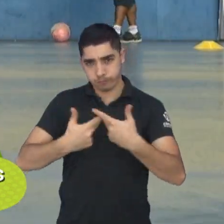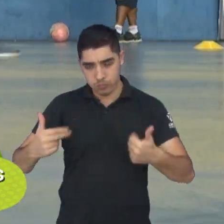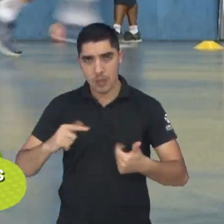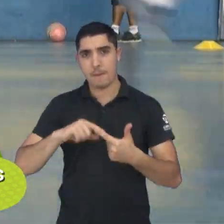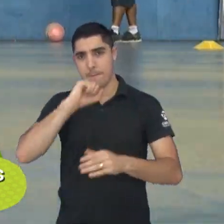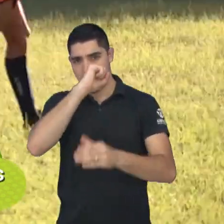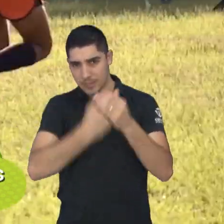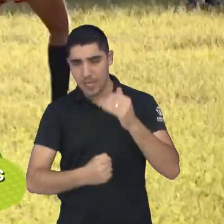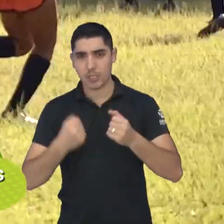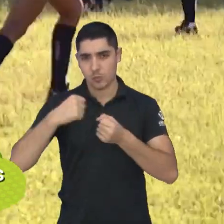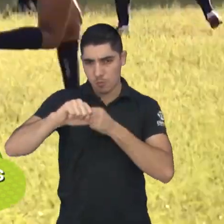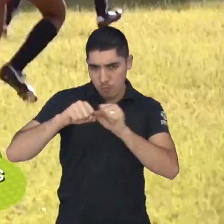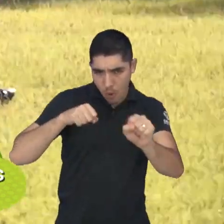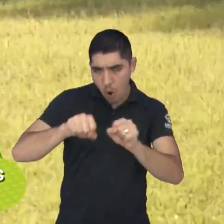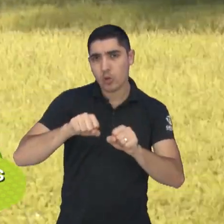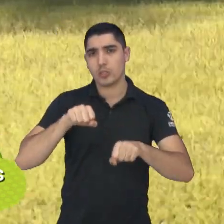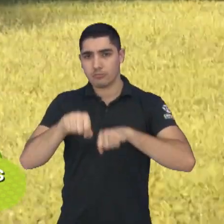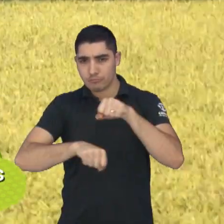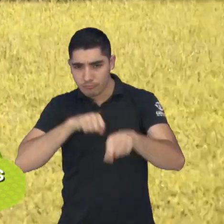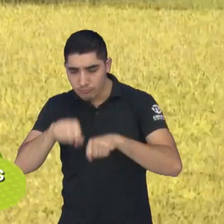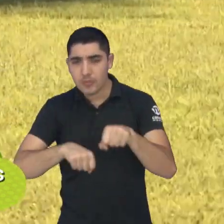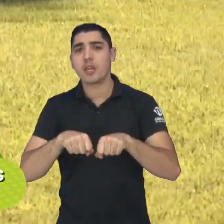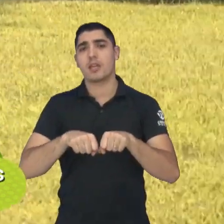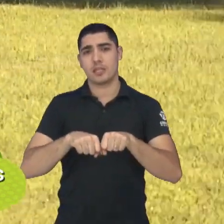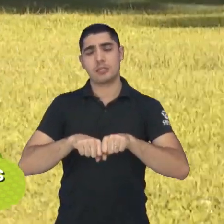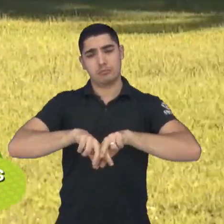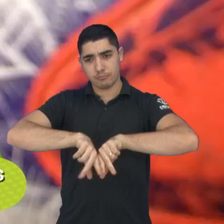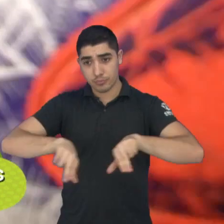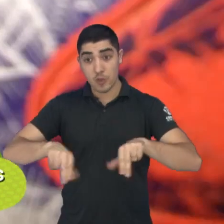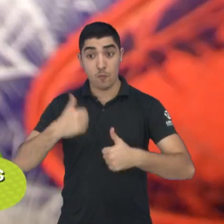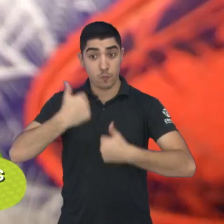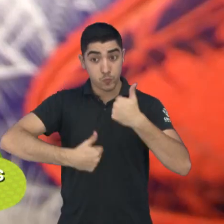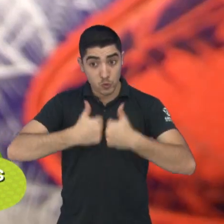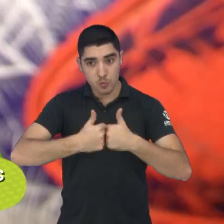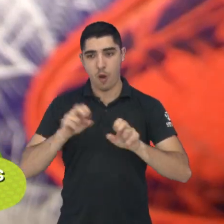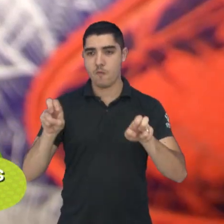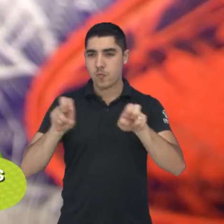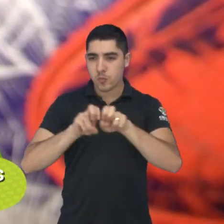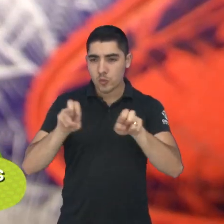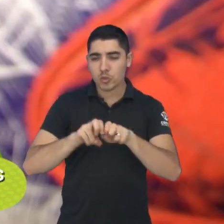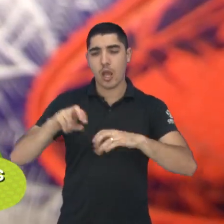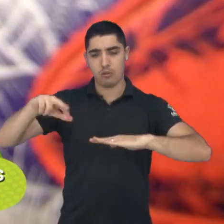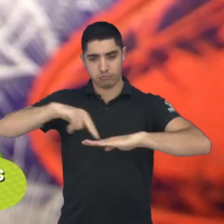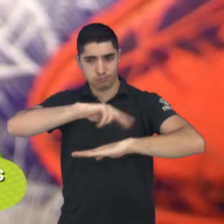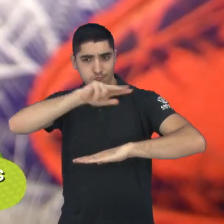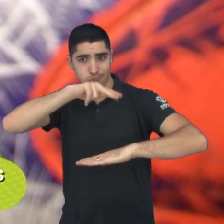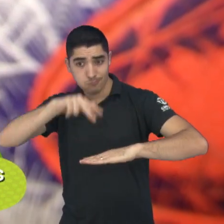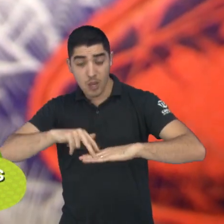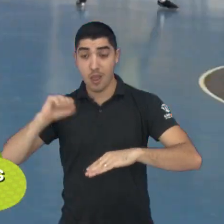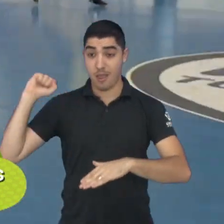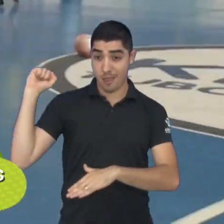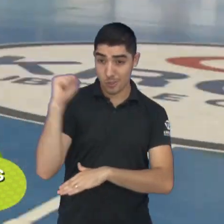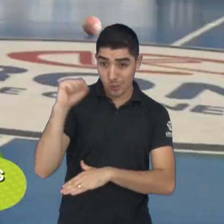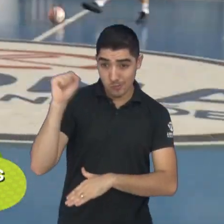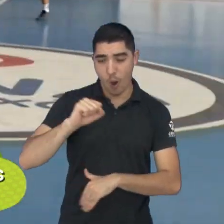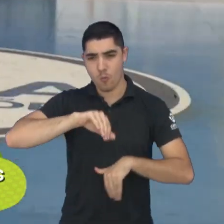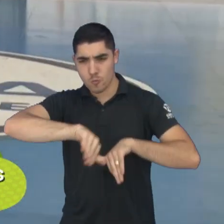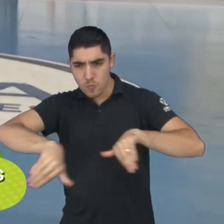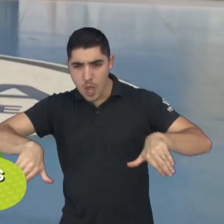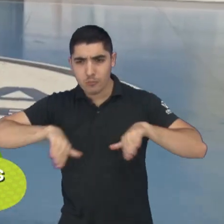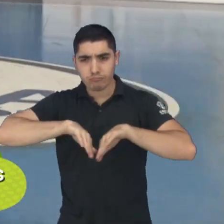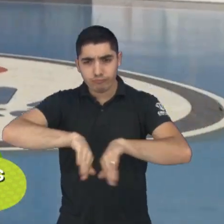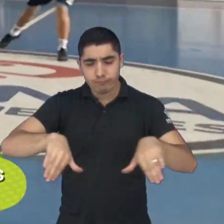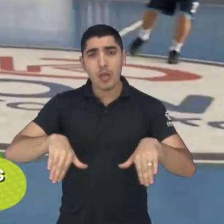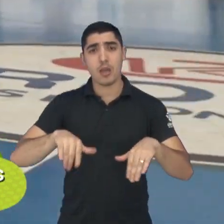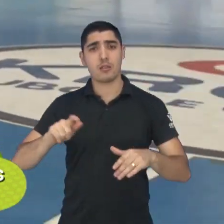boxe, ciclismo, MTB e também o speed, futebol, futsal, ginástica rítmica, handball, natação, rugby, tênis